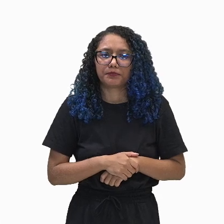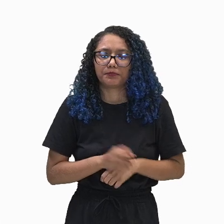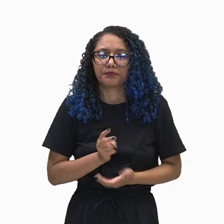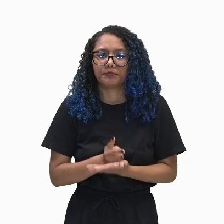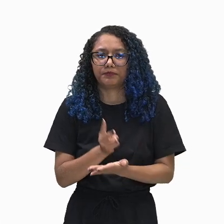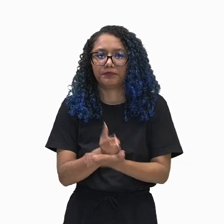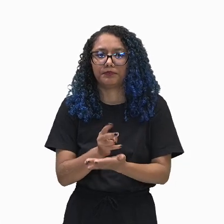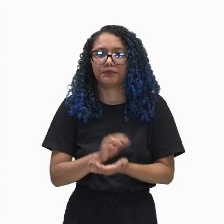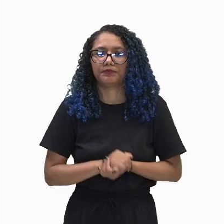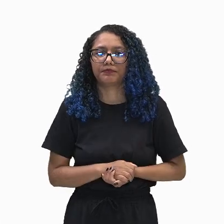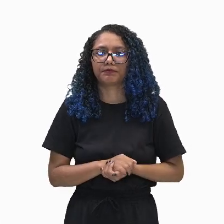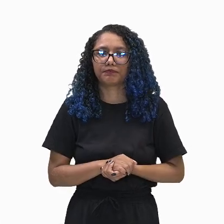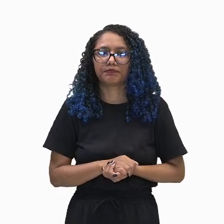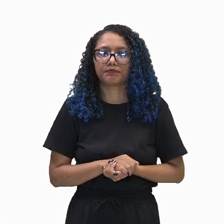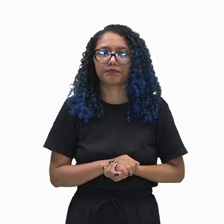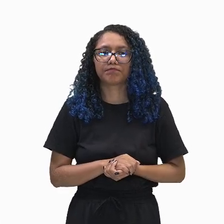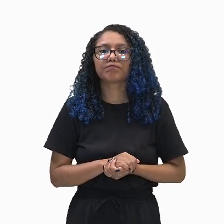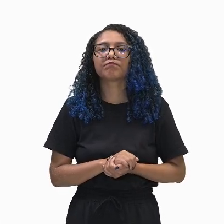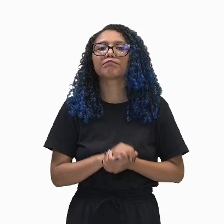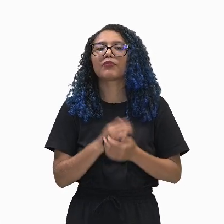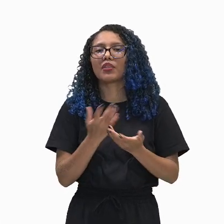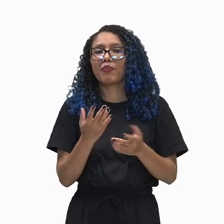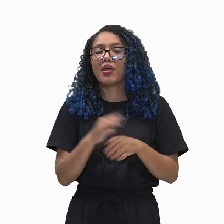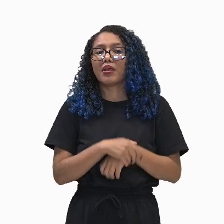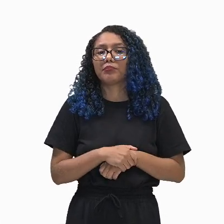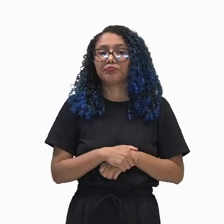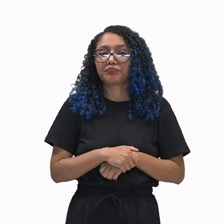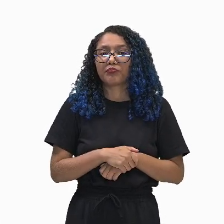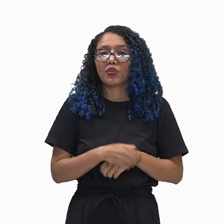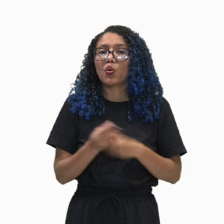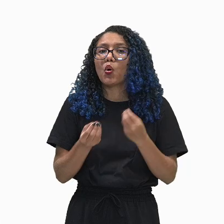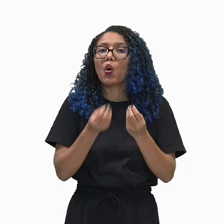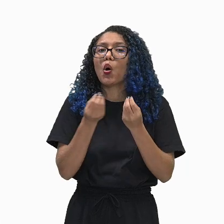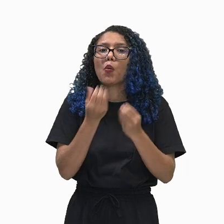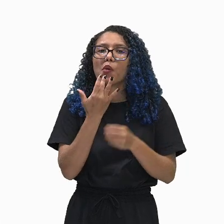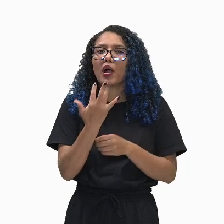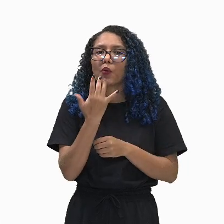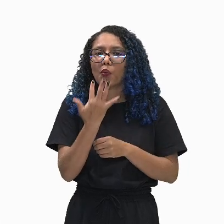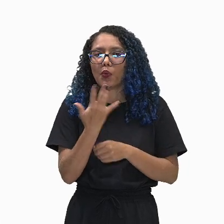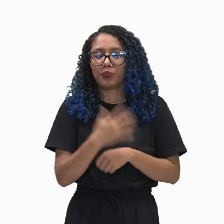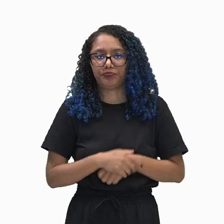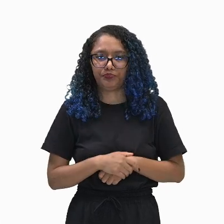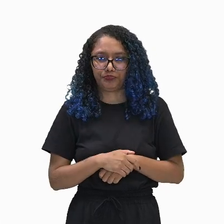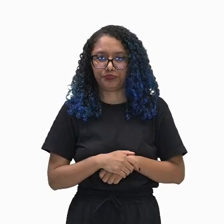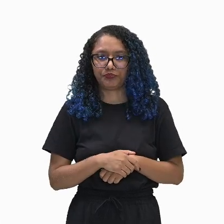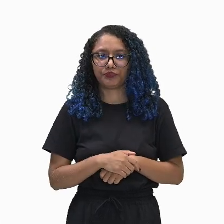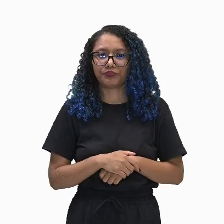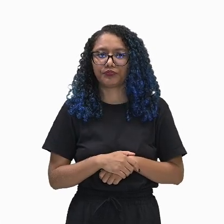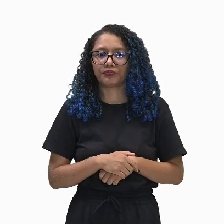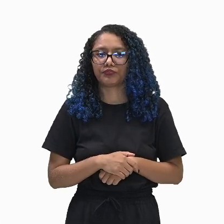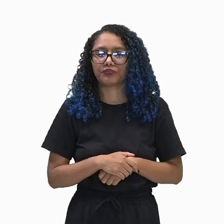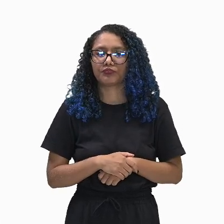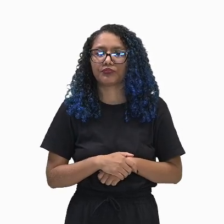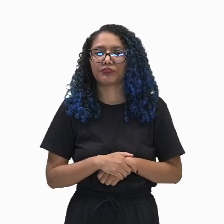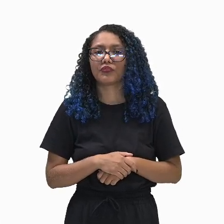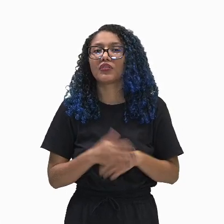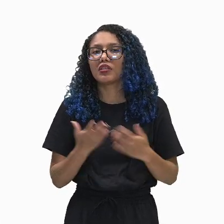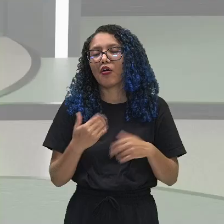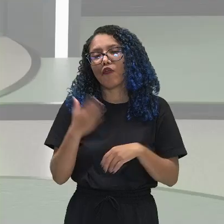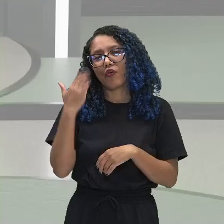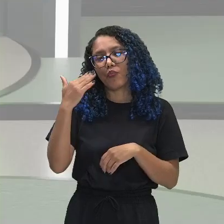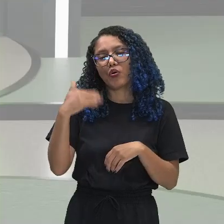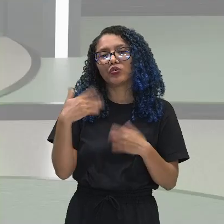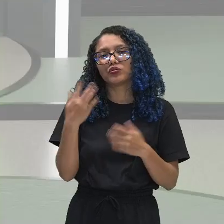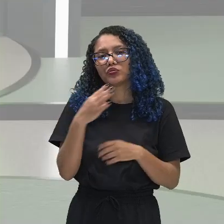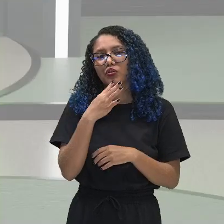aí, nós temos o teor de pigmentos. No caso, o pigmento mais conhecido aí na nossa fotossíntese é